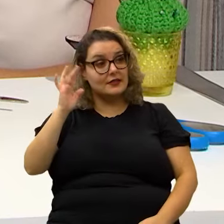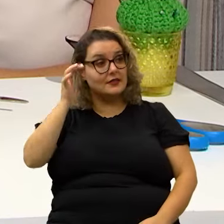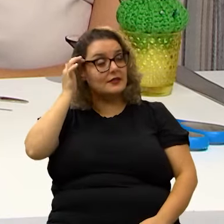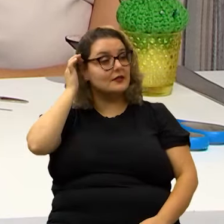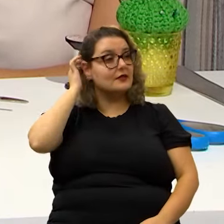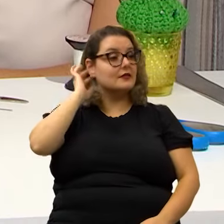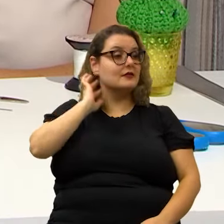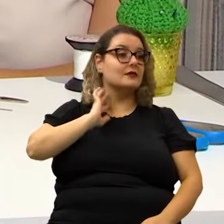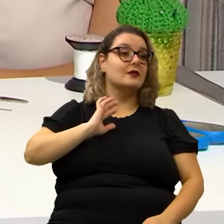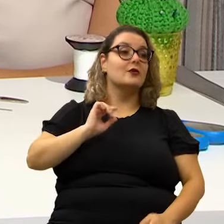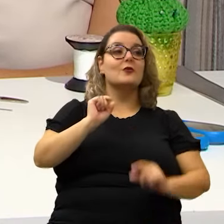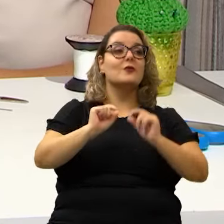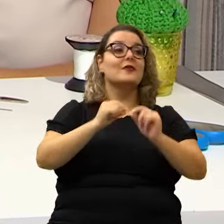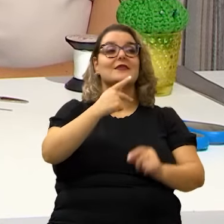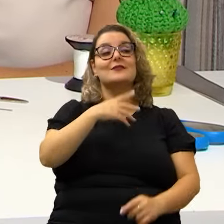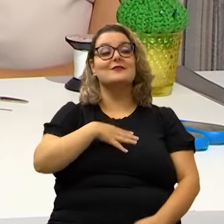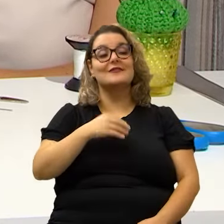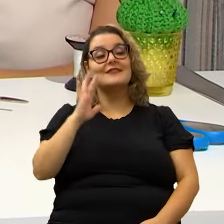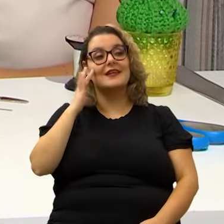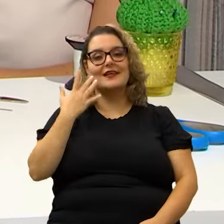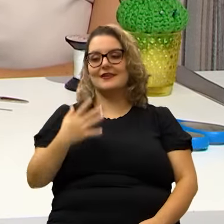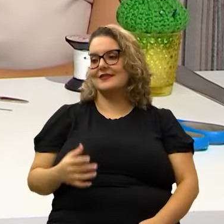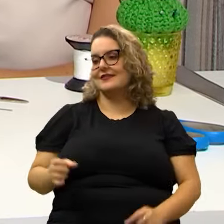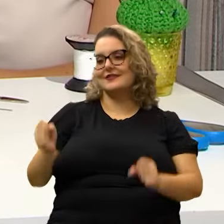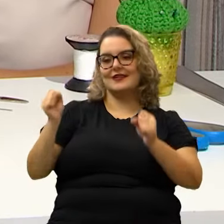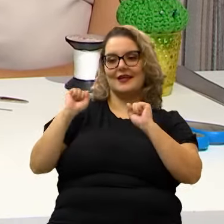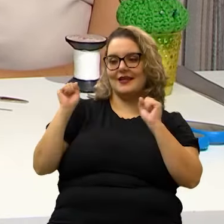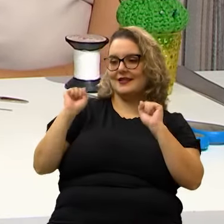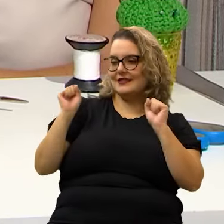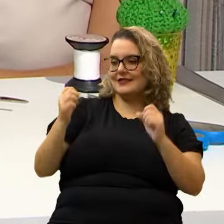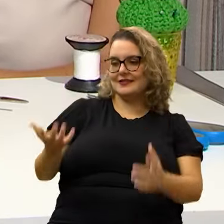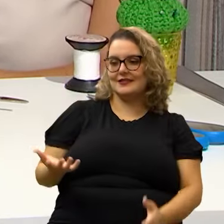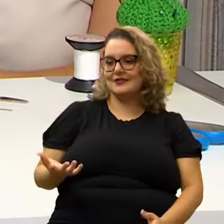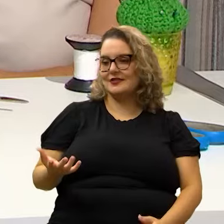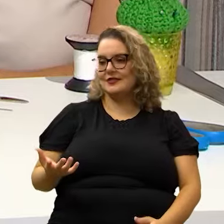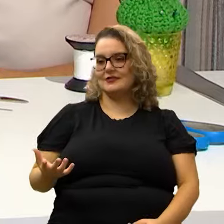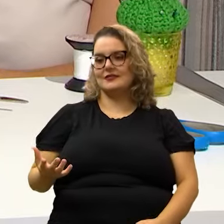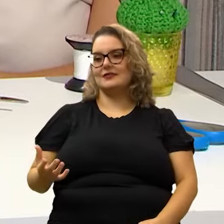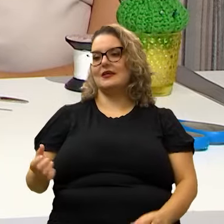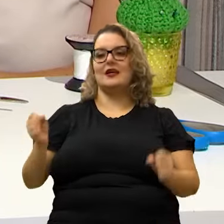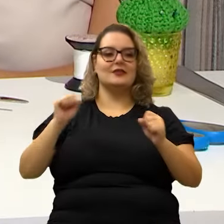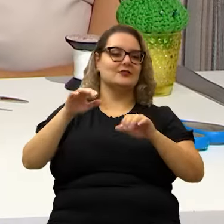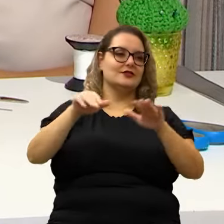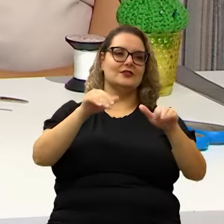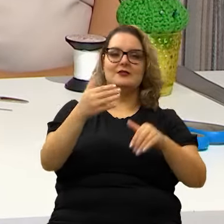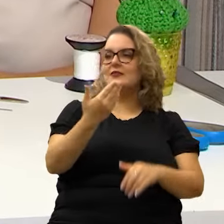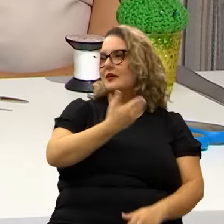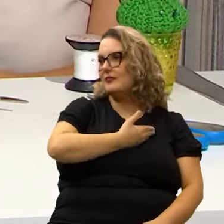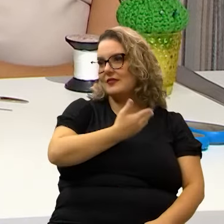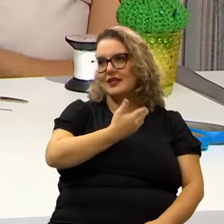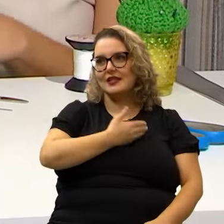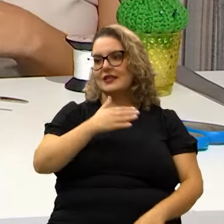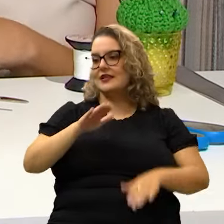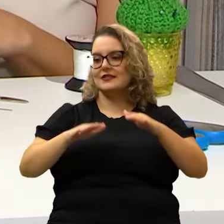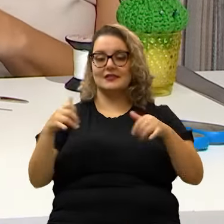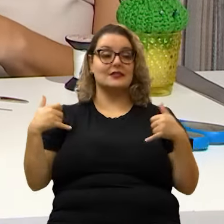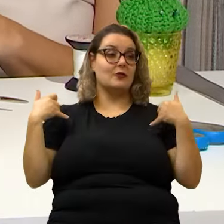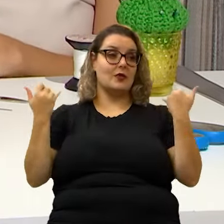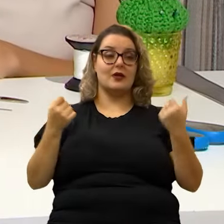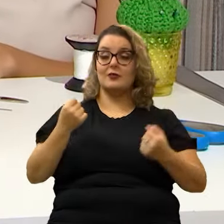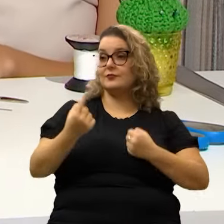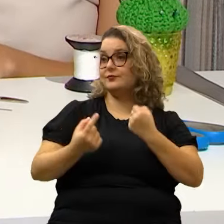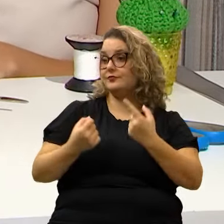imaginam? O que a galerinha acha? Ah, elas adoram, assim, gostam muito de chamar as amigas, de fazer um momento, né? Às vezes é